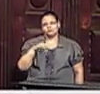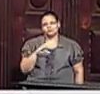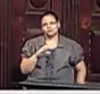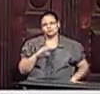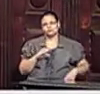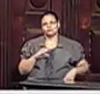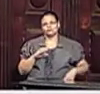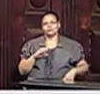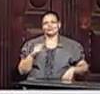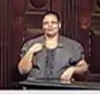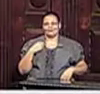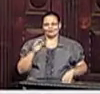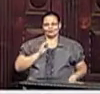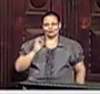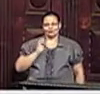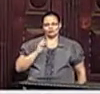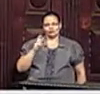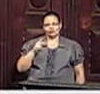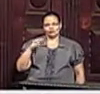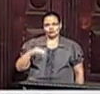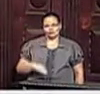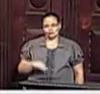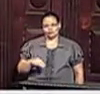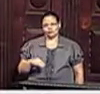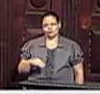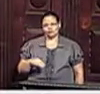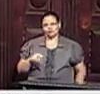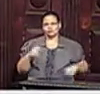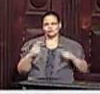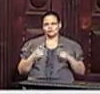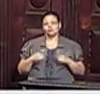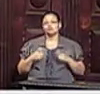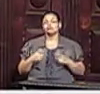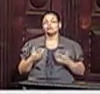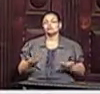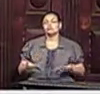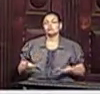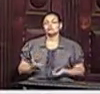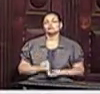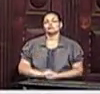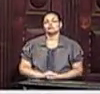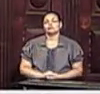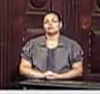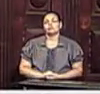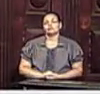no Comando-Geral da Polícia Militar, onde